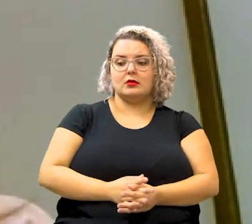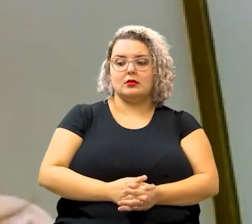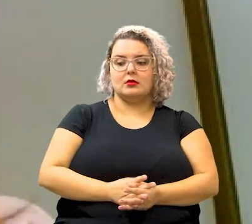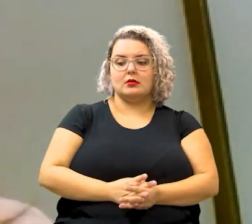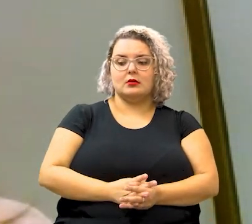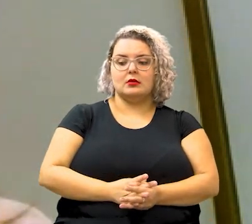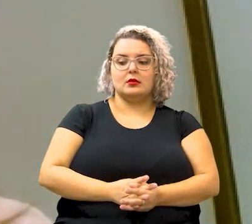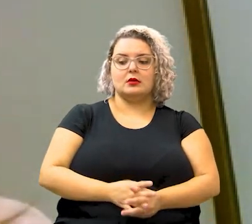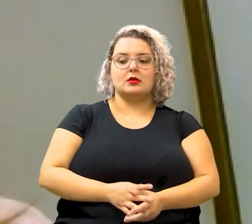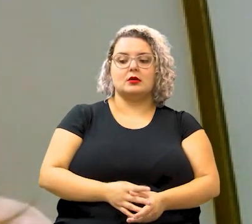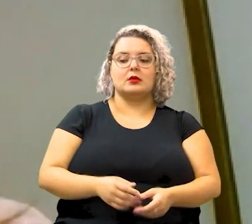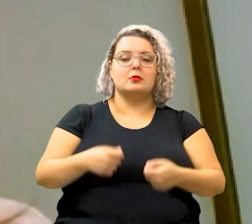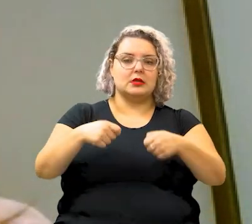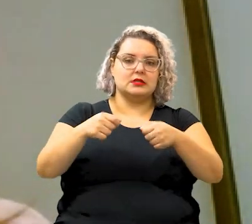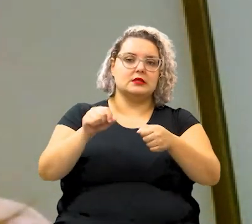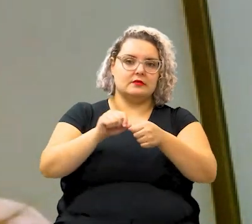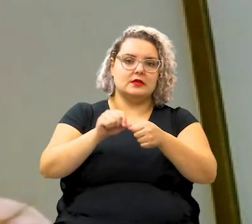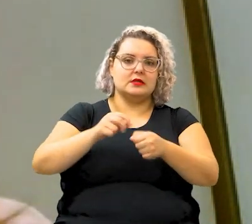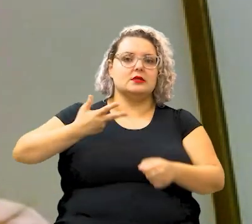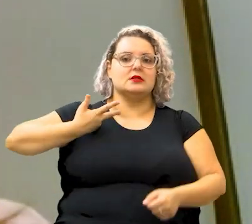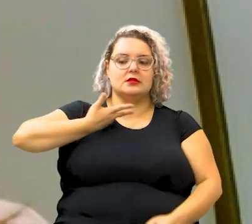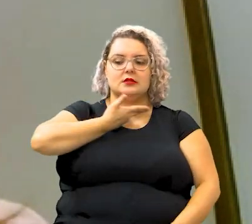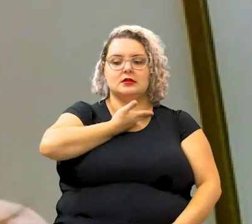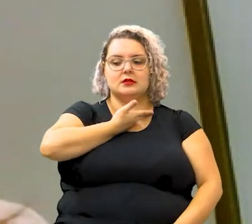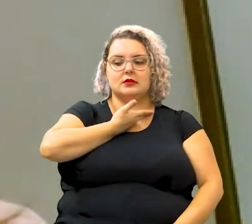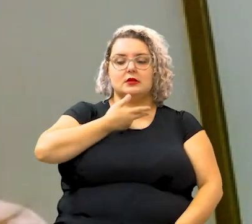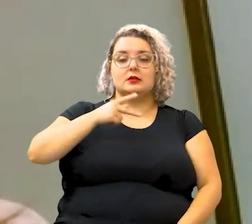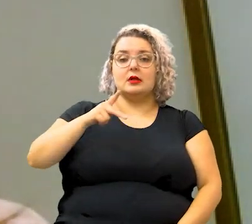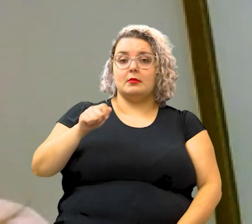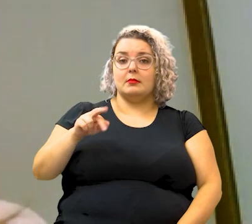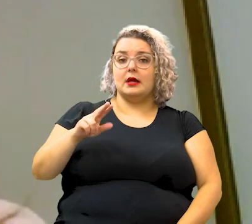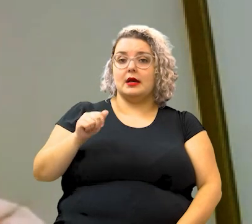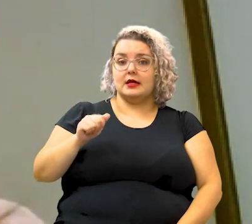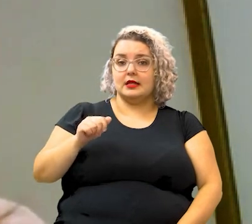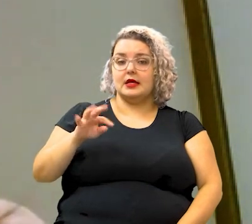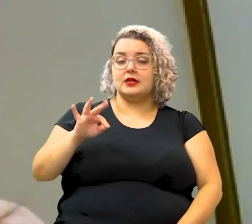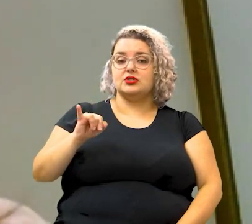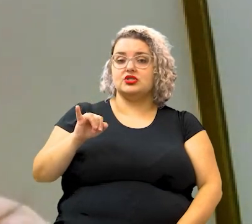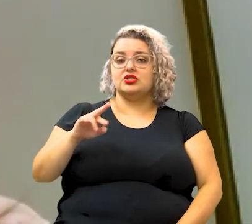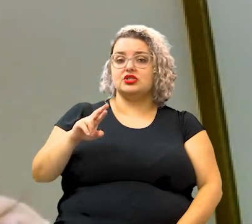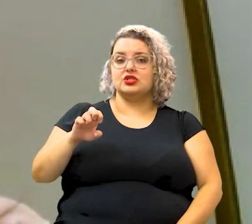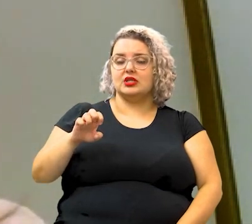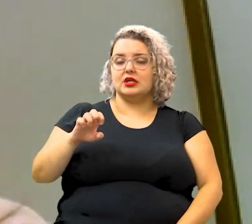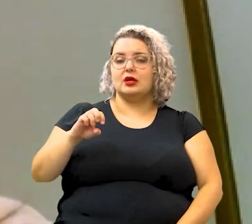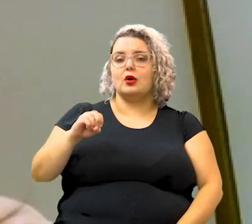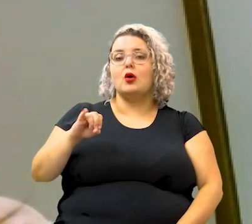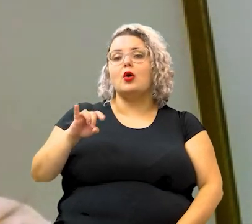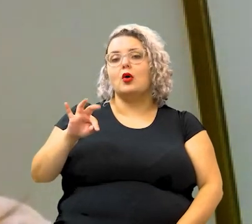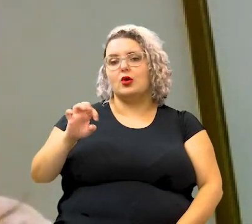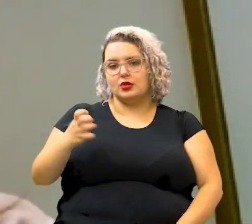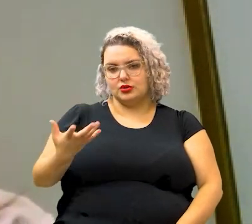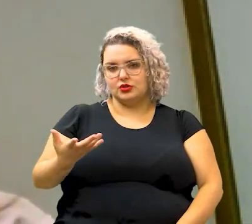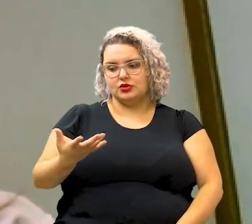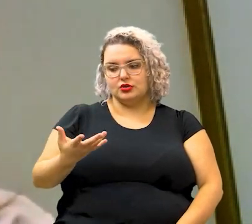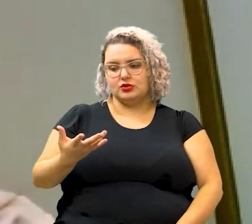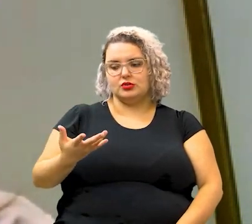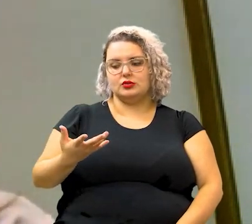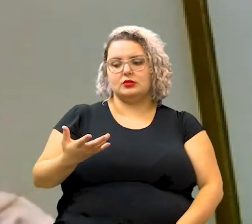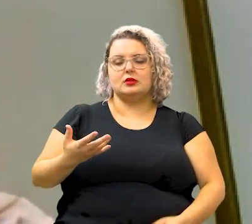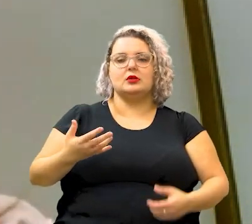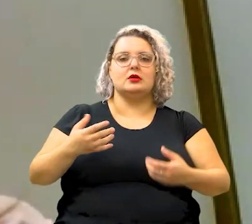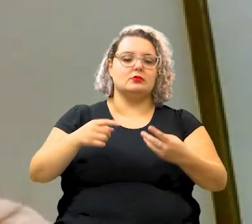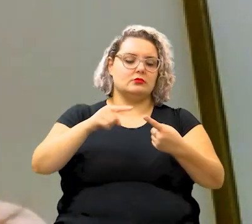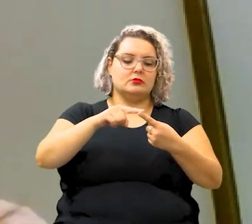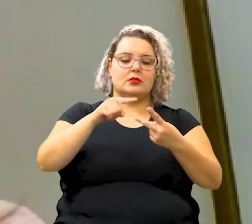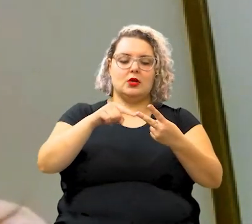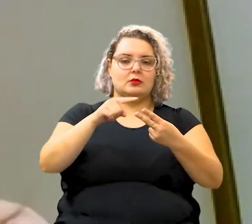da tireoidectomia, às vezes a retirada da paratireoide, ela vem junto com a tireoide, né? A gente acaba às vezes